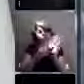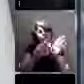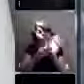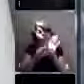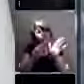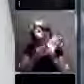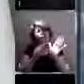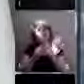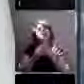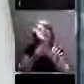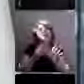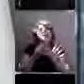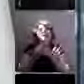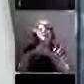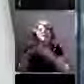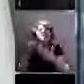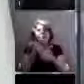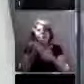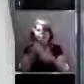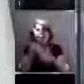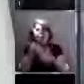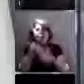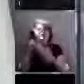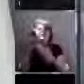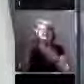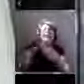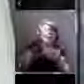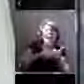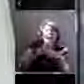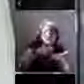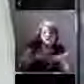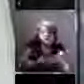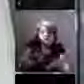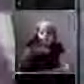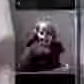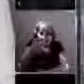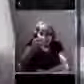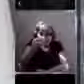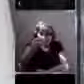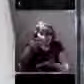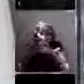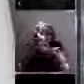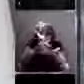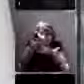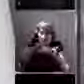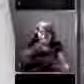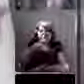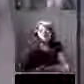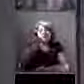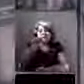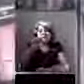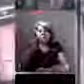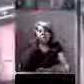né? Porque a minha orientadora me fez traduzir 70 páginas do Hartmann, né? Mas tudo bem. Okay.